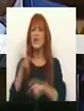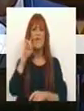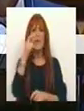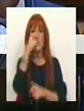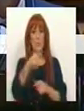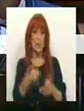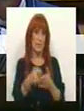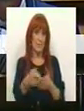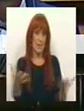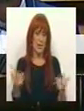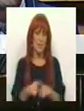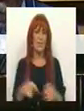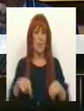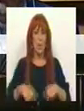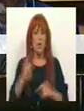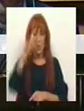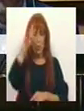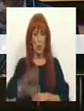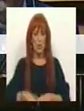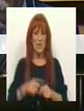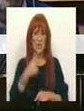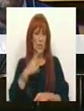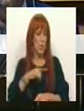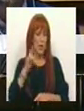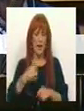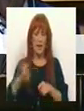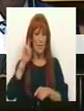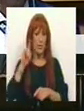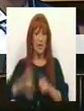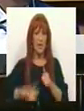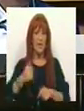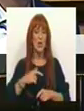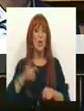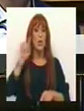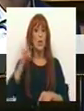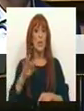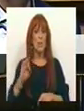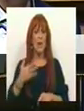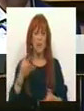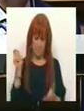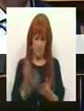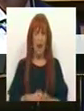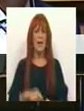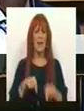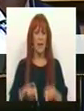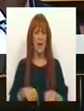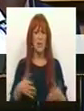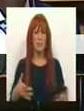dos consumidores. Estamos, de facto, aqui hoje num dia extremamente importante, num dia em que o PSD quis marcar também esta